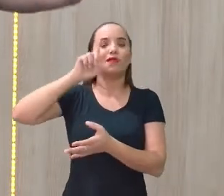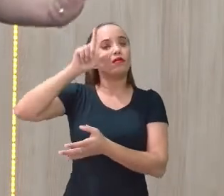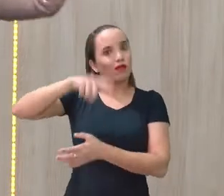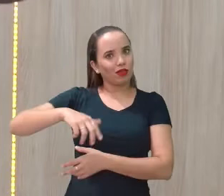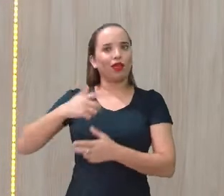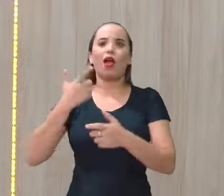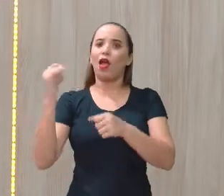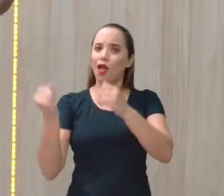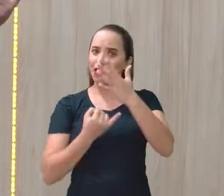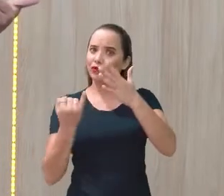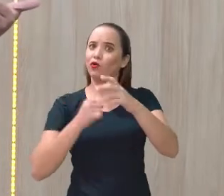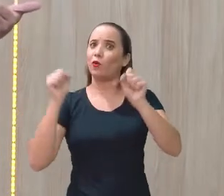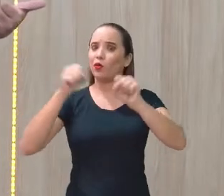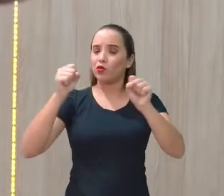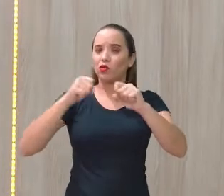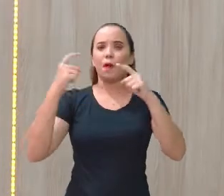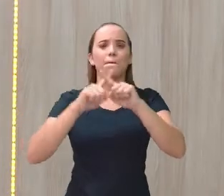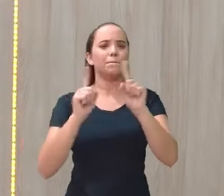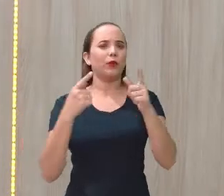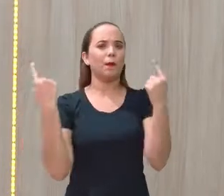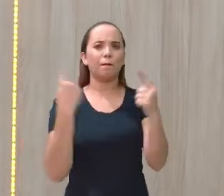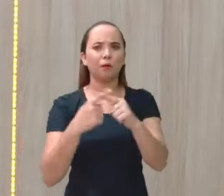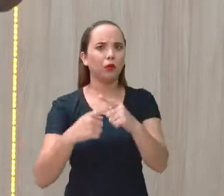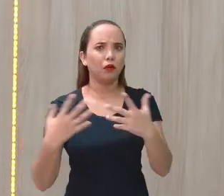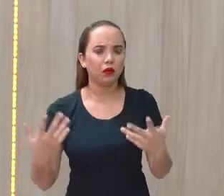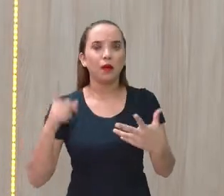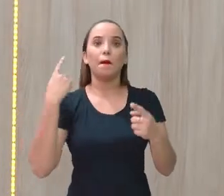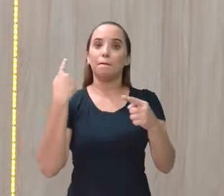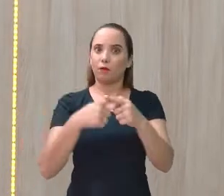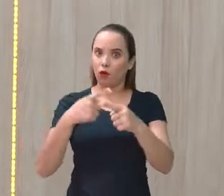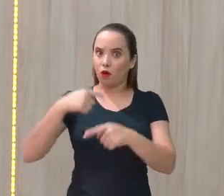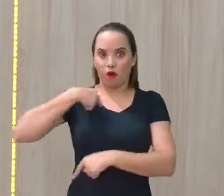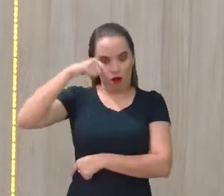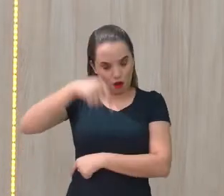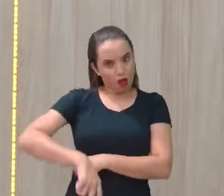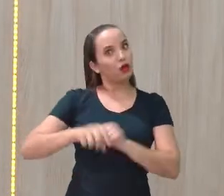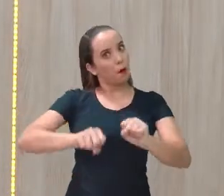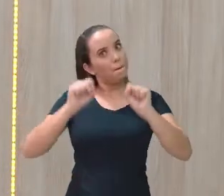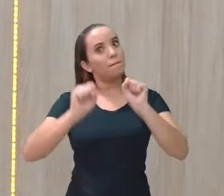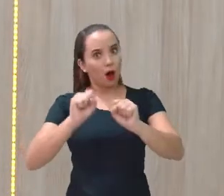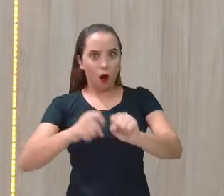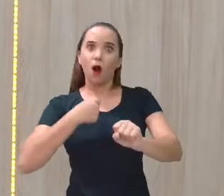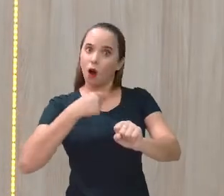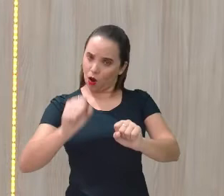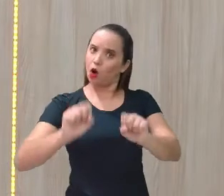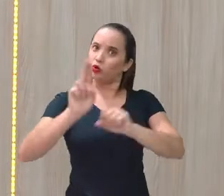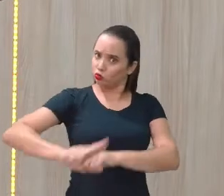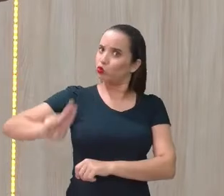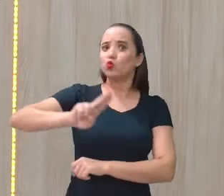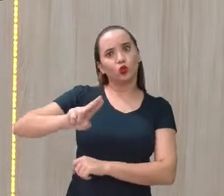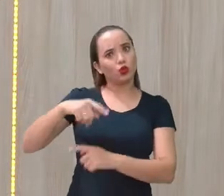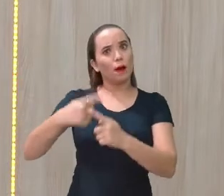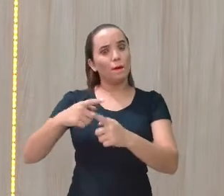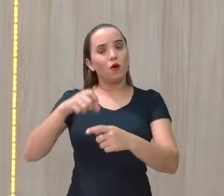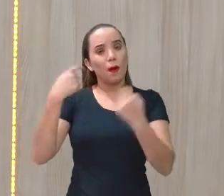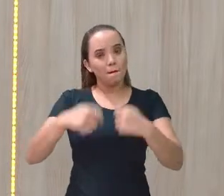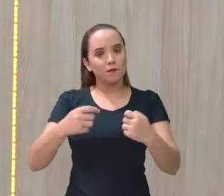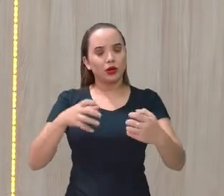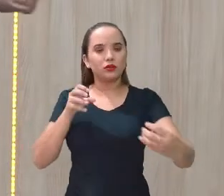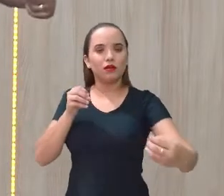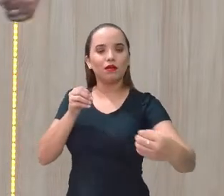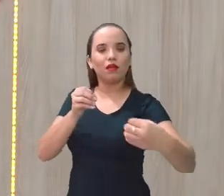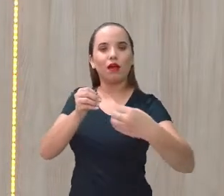por quê? Porque isso aqui é permitido. É permitido para que a gente se aproxime. Também a gente não pode usar uma